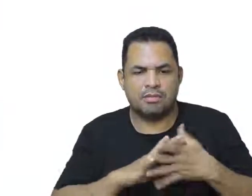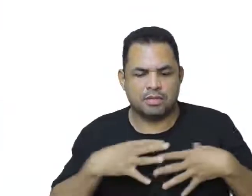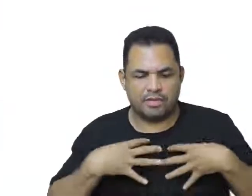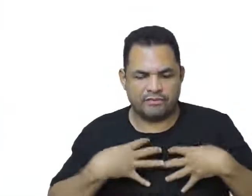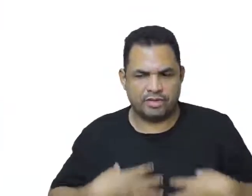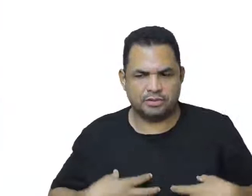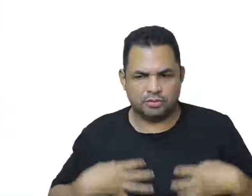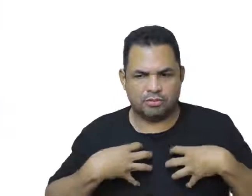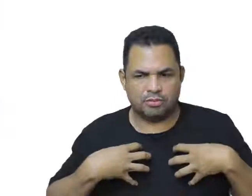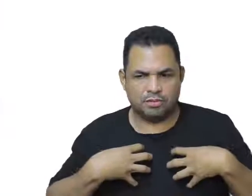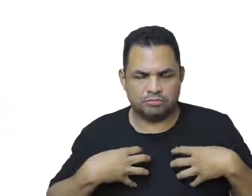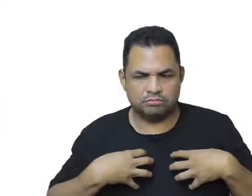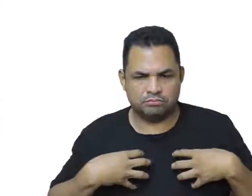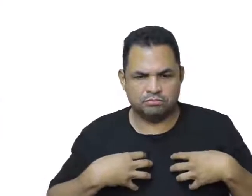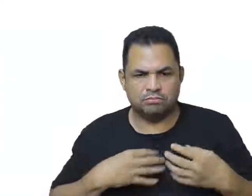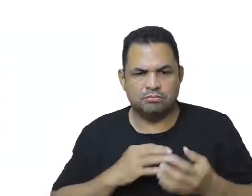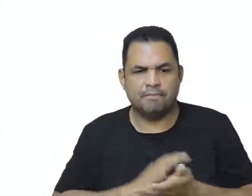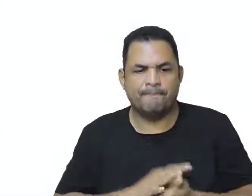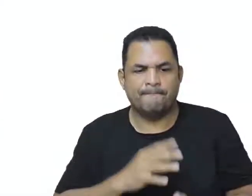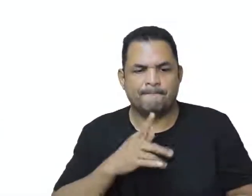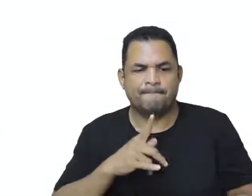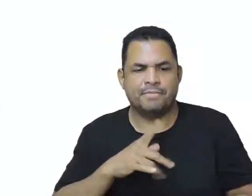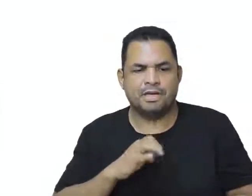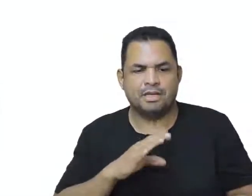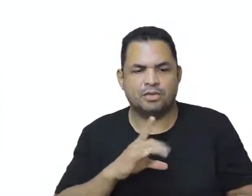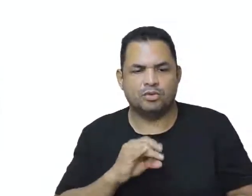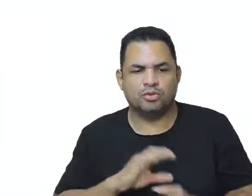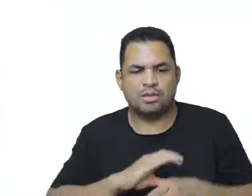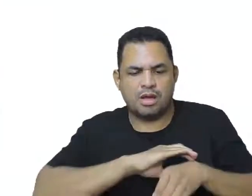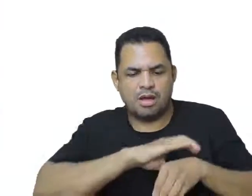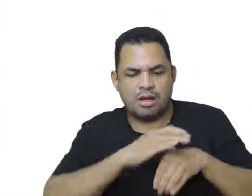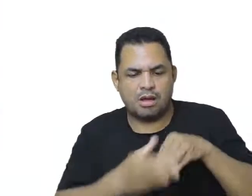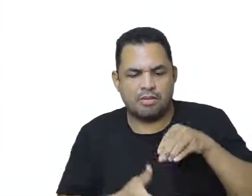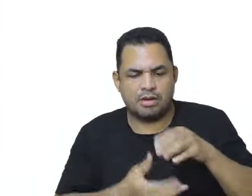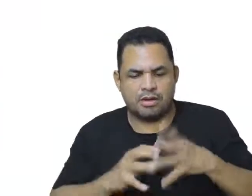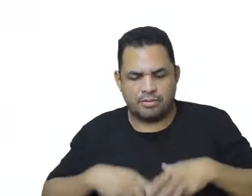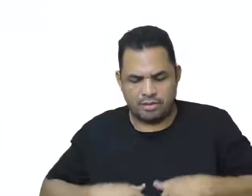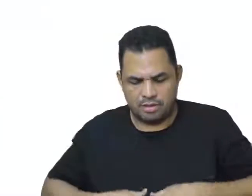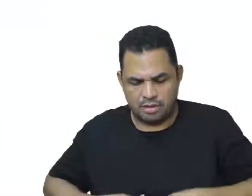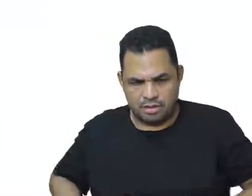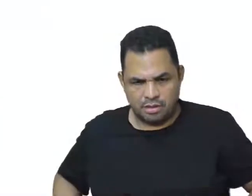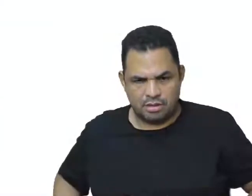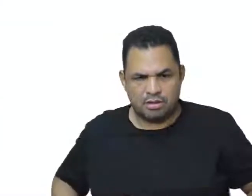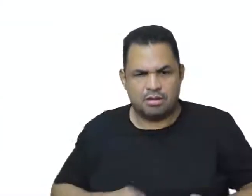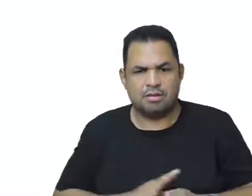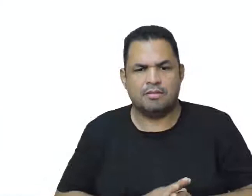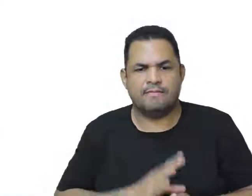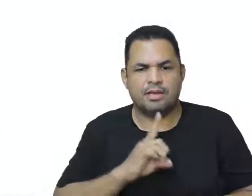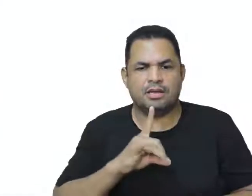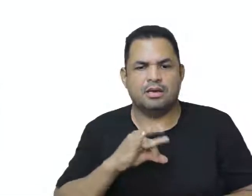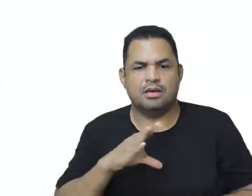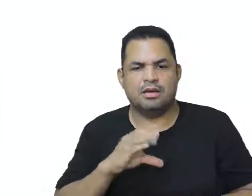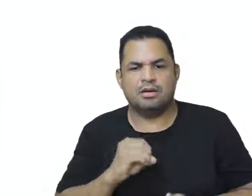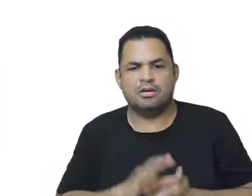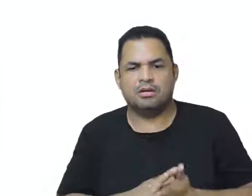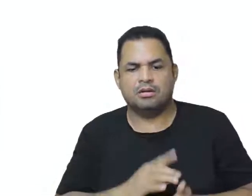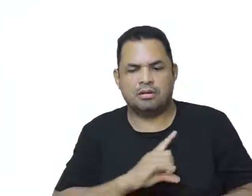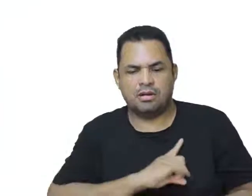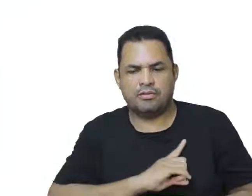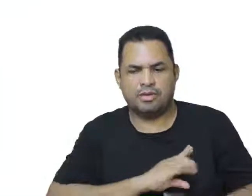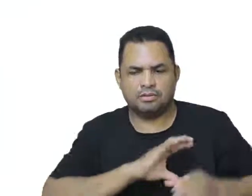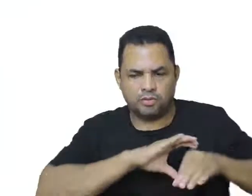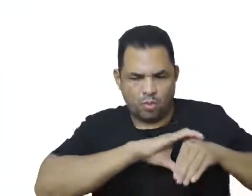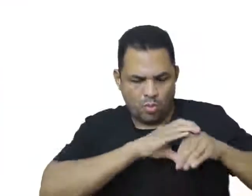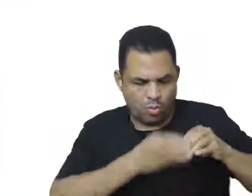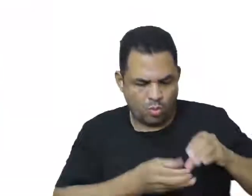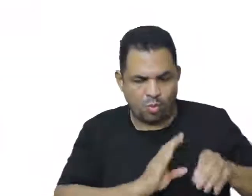pulmão. No caso, peritônio é a camada que reveste o nosso intestino, pericárdio é a camada que reveste o nosso coração,